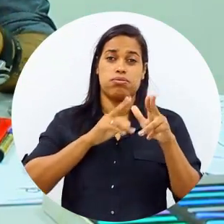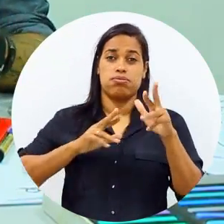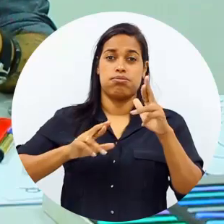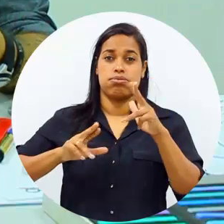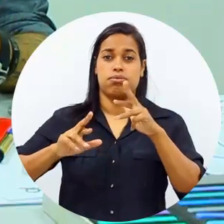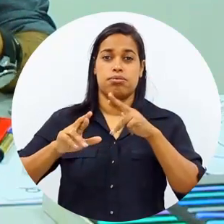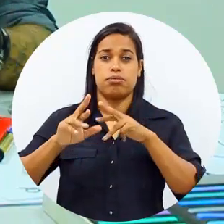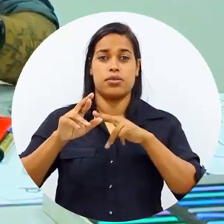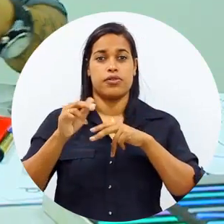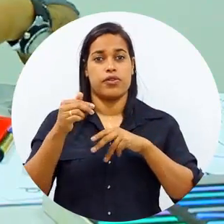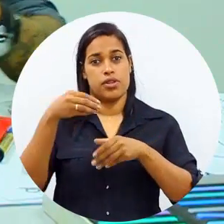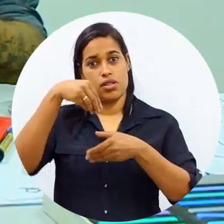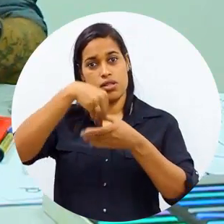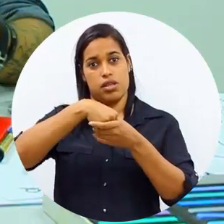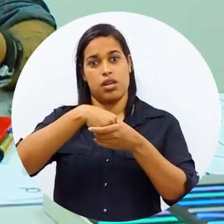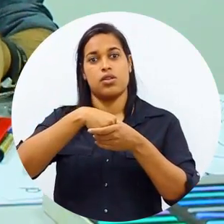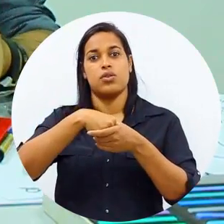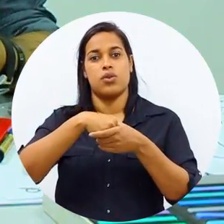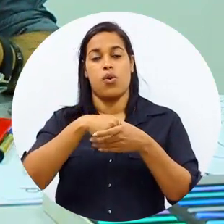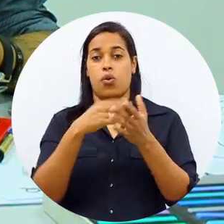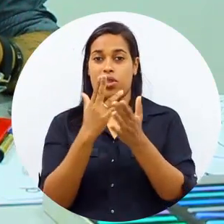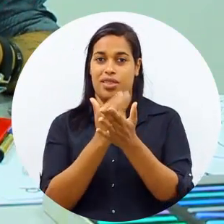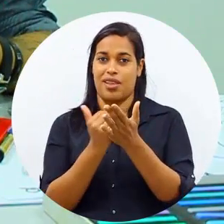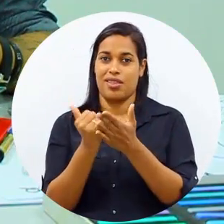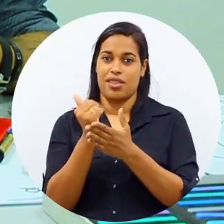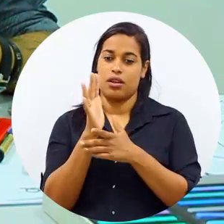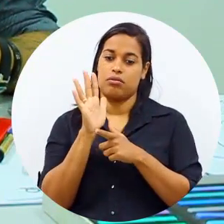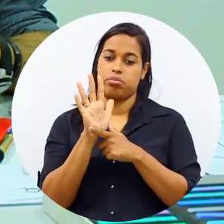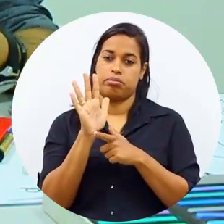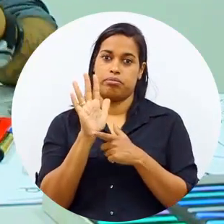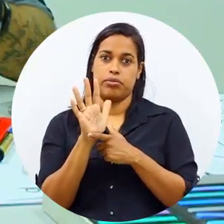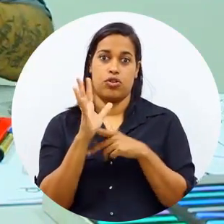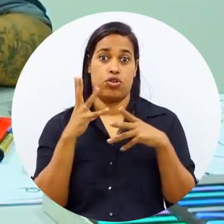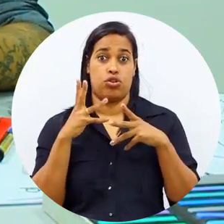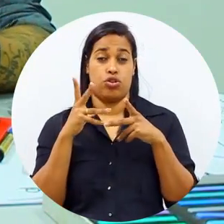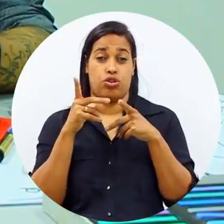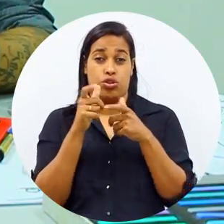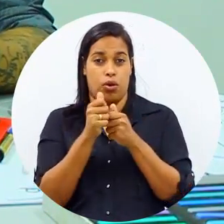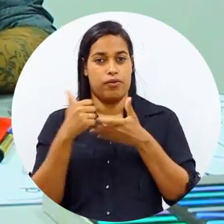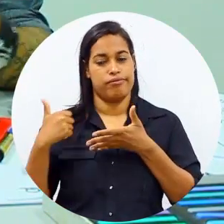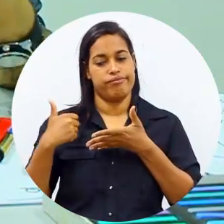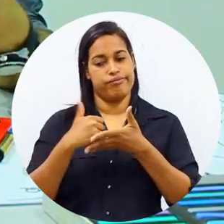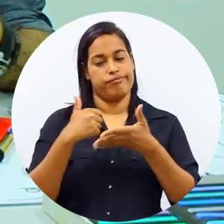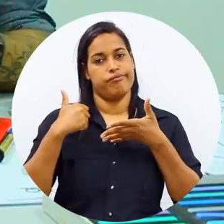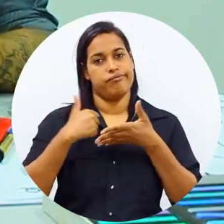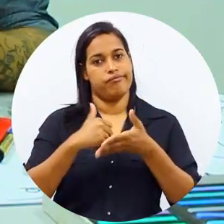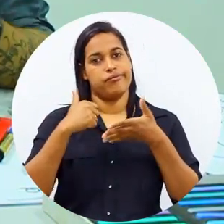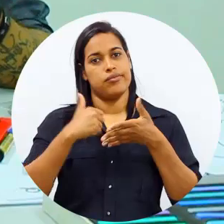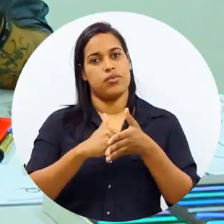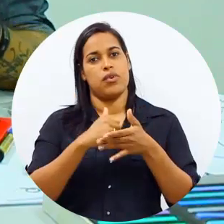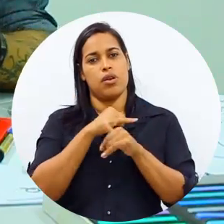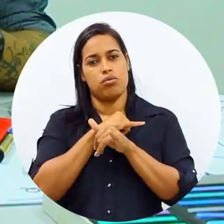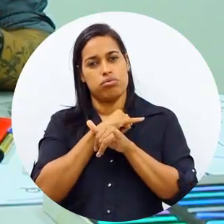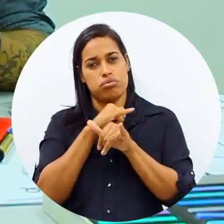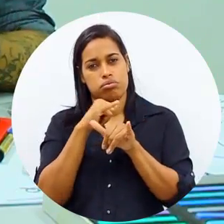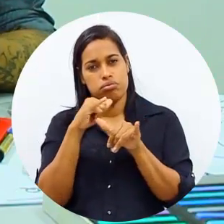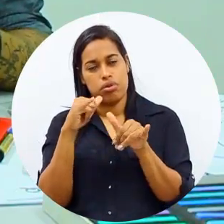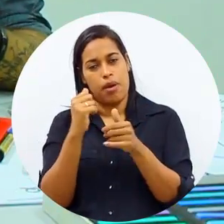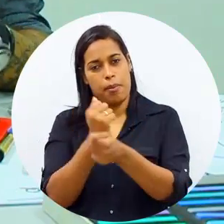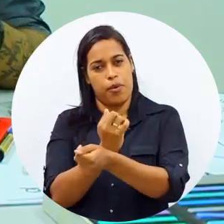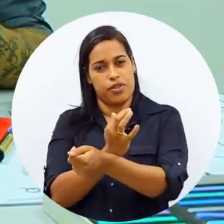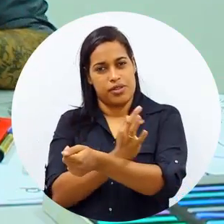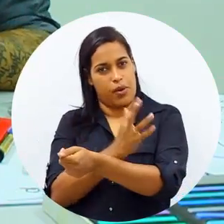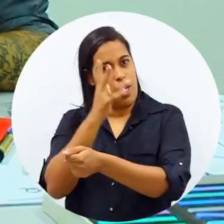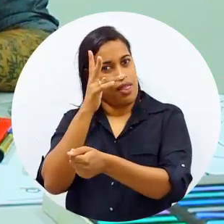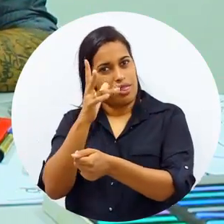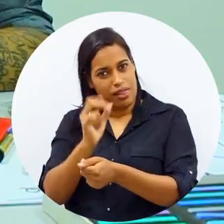contraste entre as figuras na nossa composição do desenho de representação. Isso tudo vai ajudando a passar a emoção